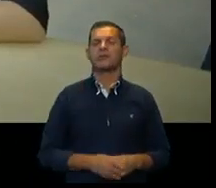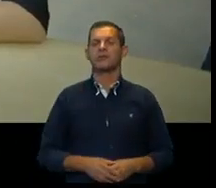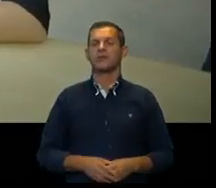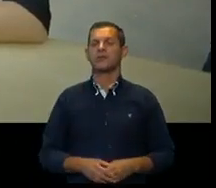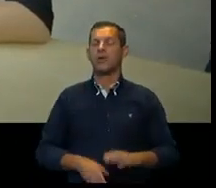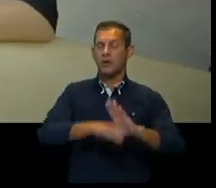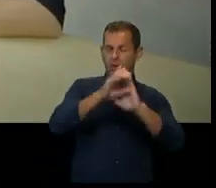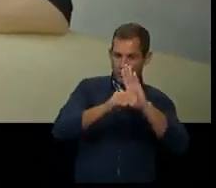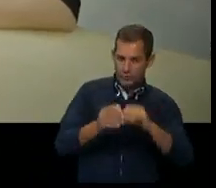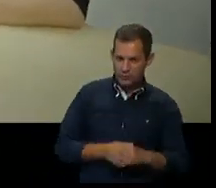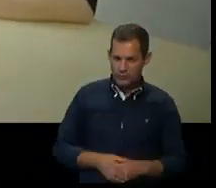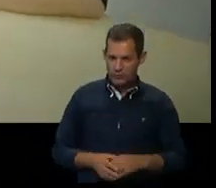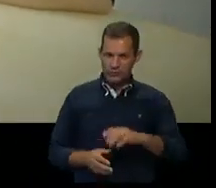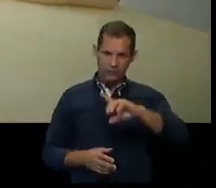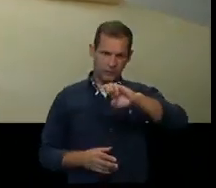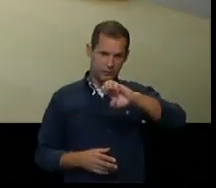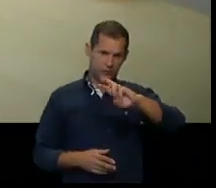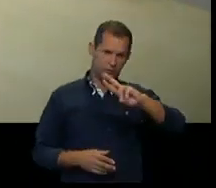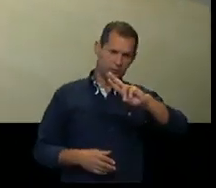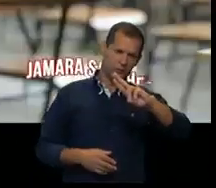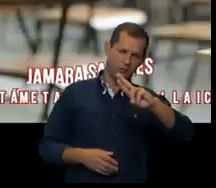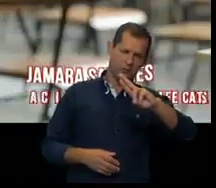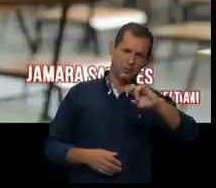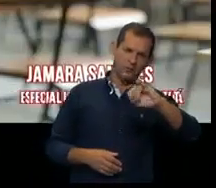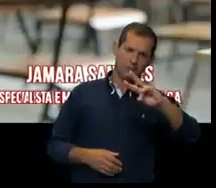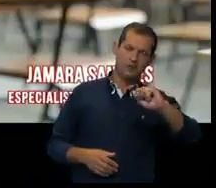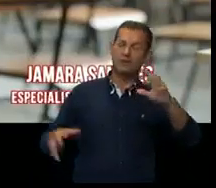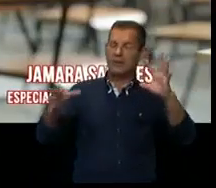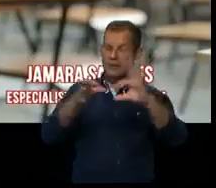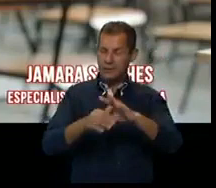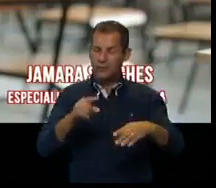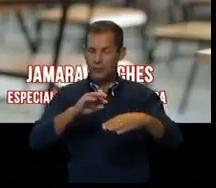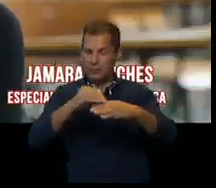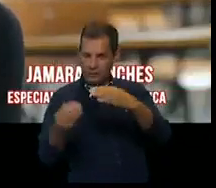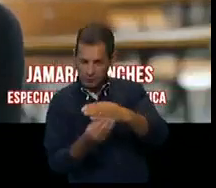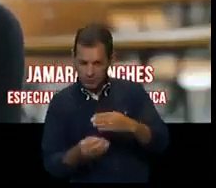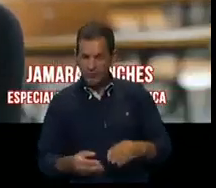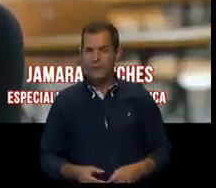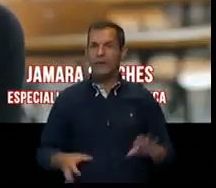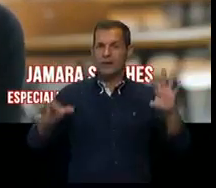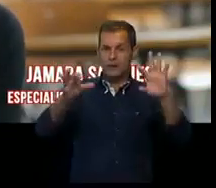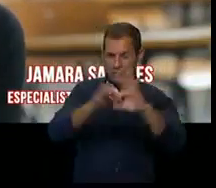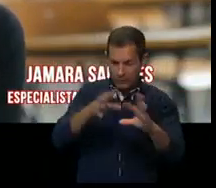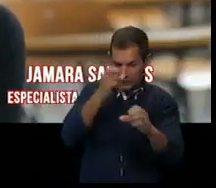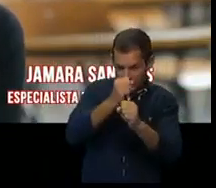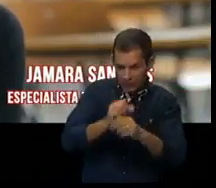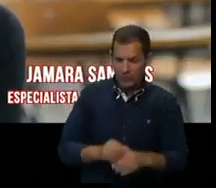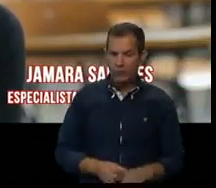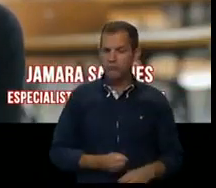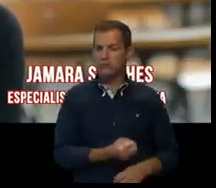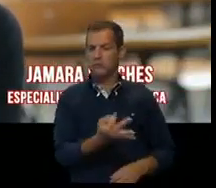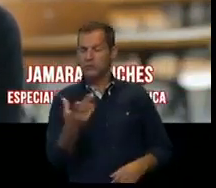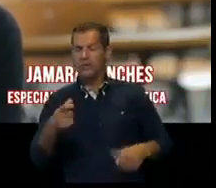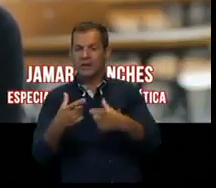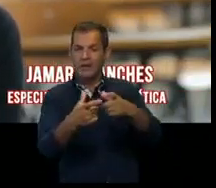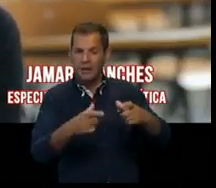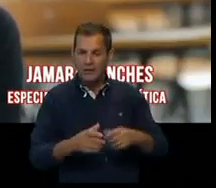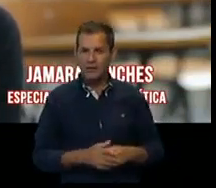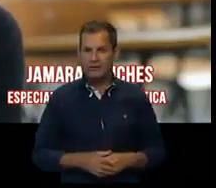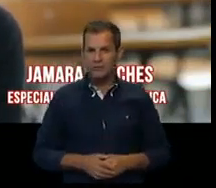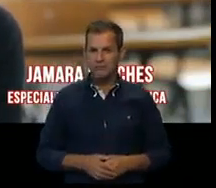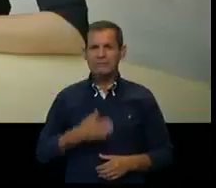os conceitos de derivada e integral. A aplicação da integral é o cálculo de volume e área de